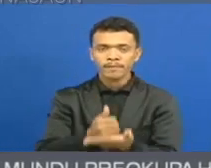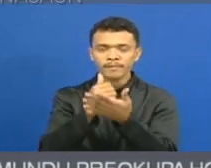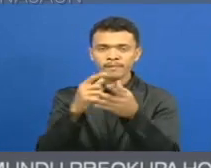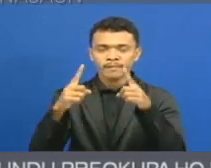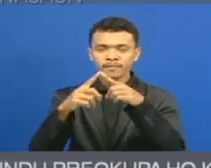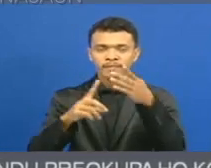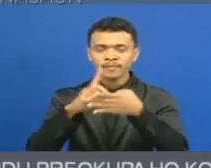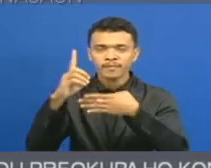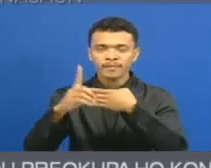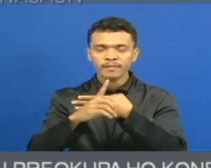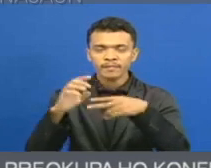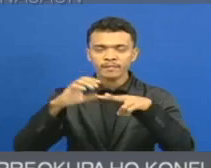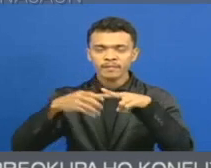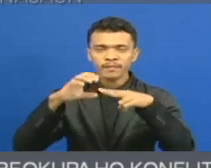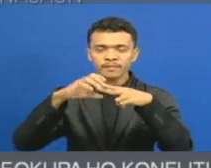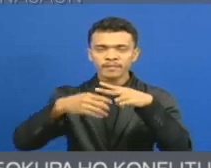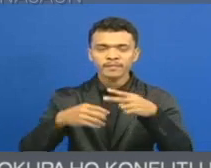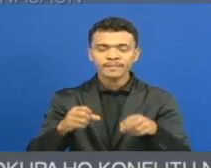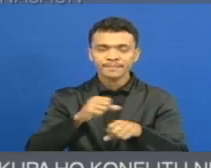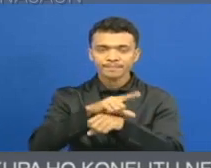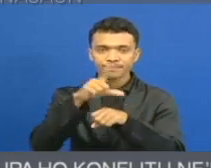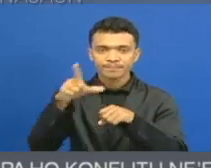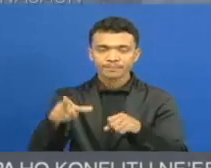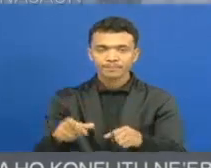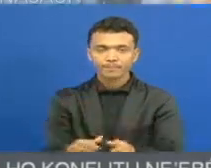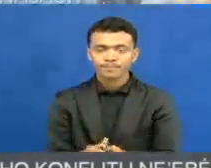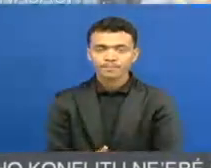para desenvolvimento cooperativa no social.